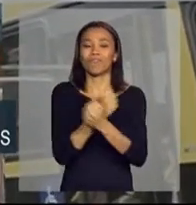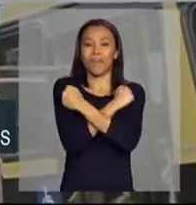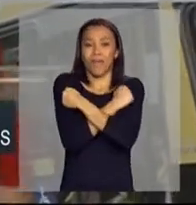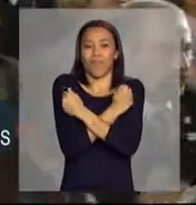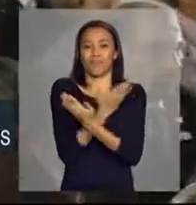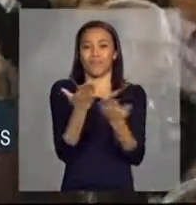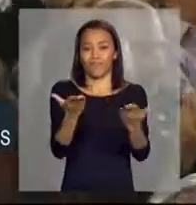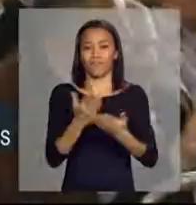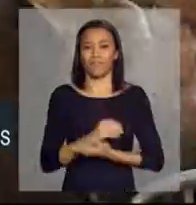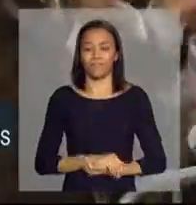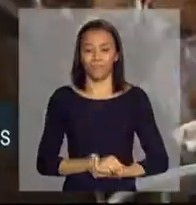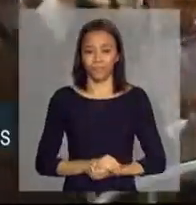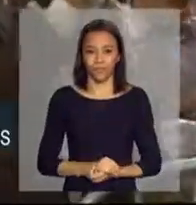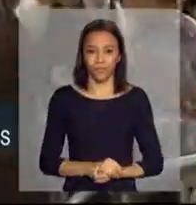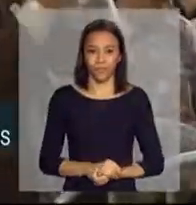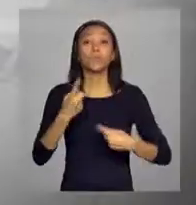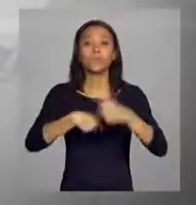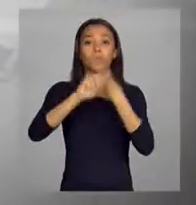abraço.